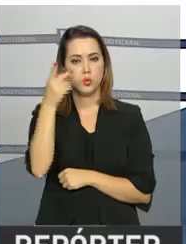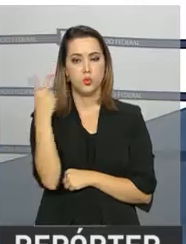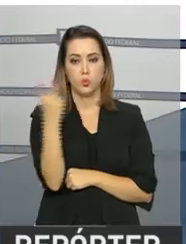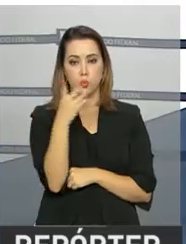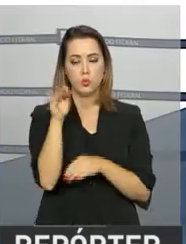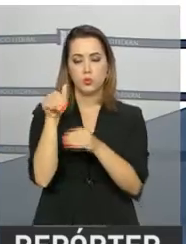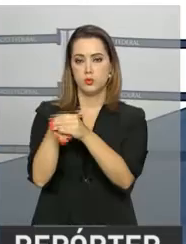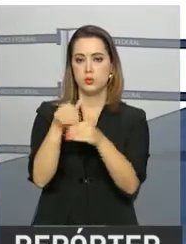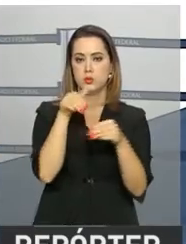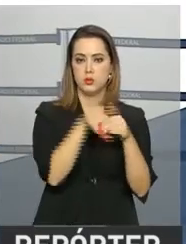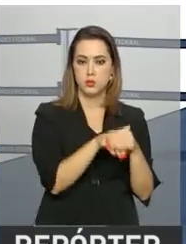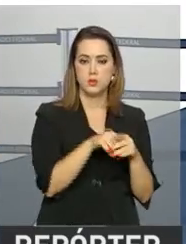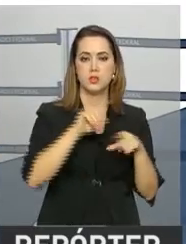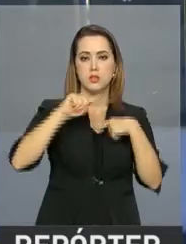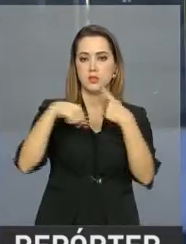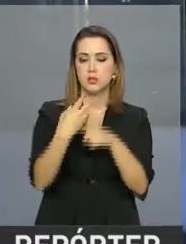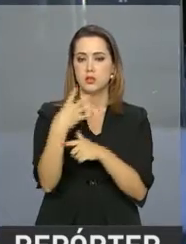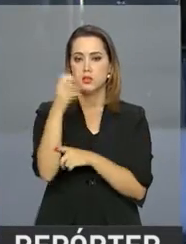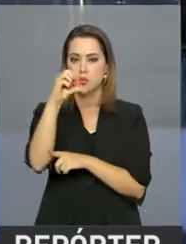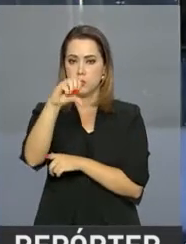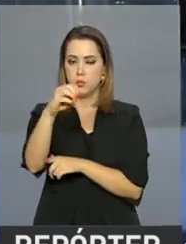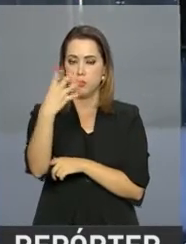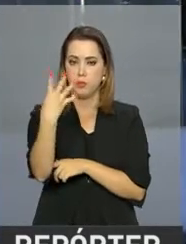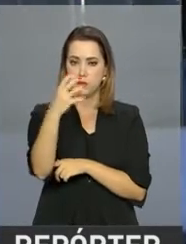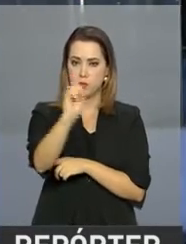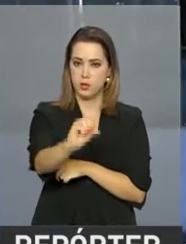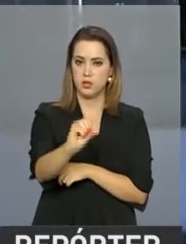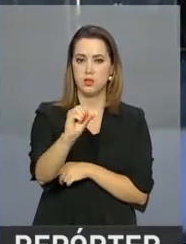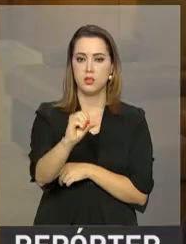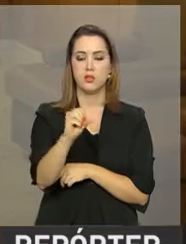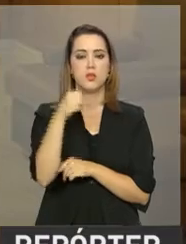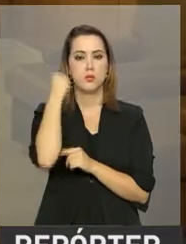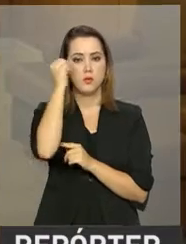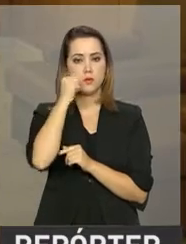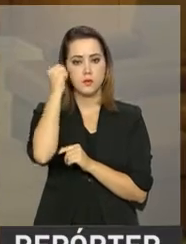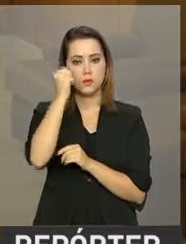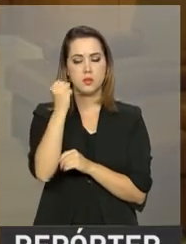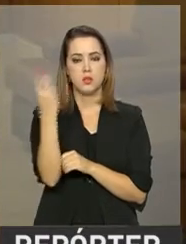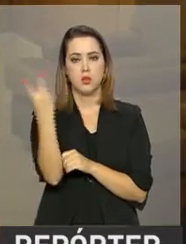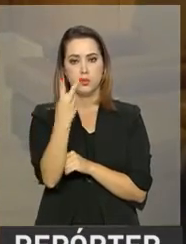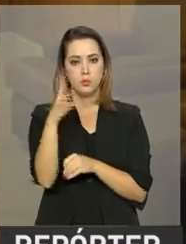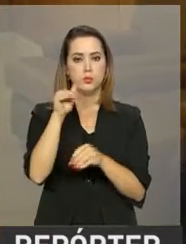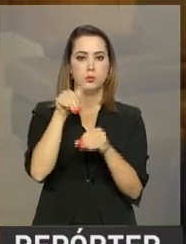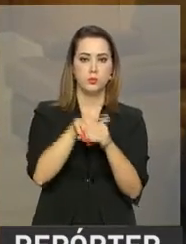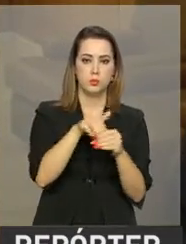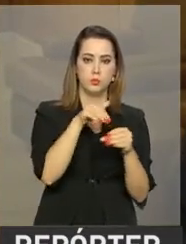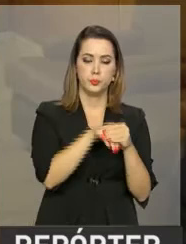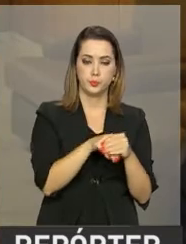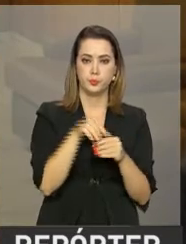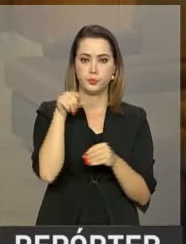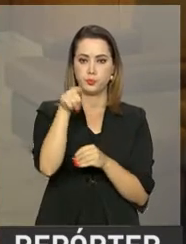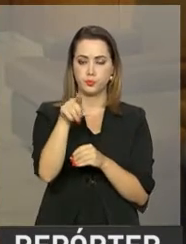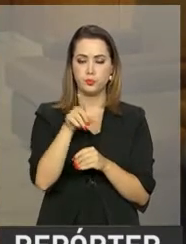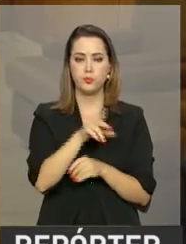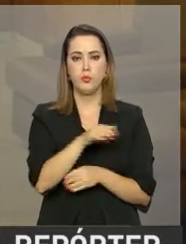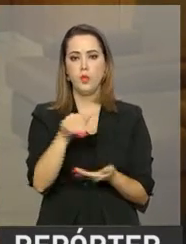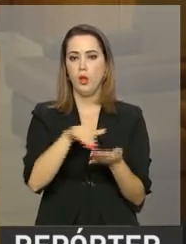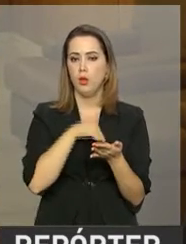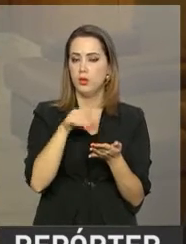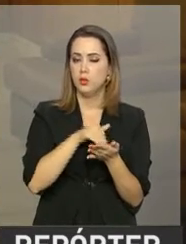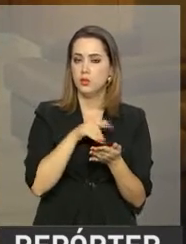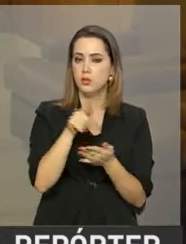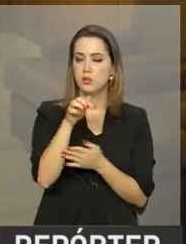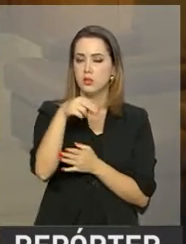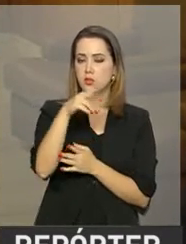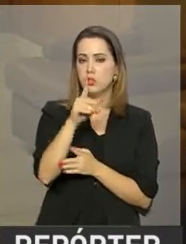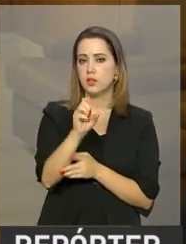Câmara e de 49 senadores em dois turnos no Senado. Para o secretário de governo, ministro Gedel Vieira Lima, é a